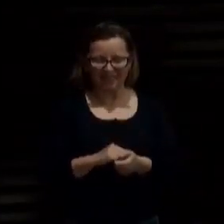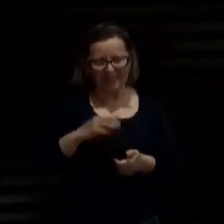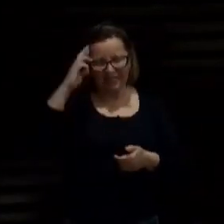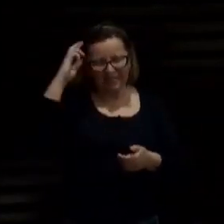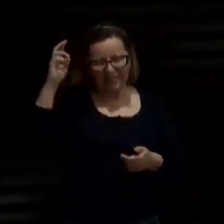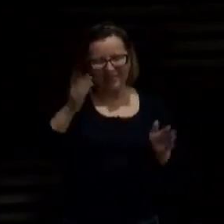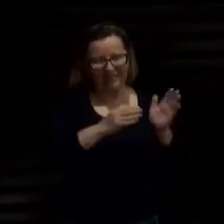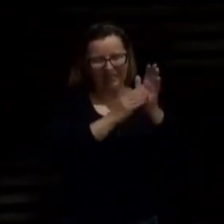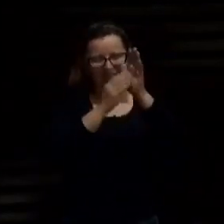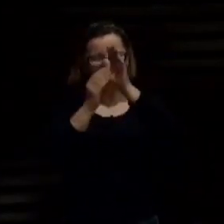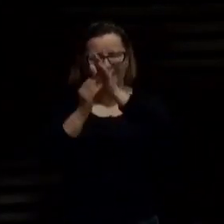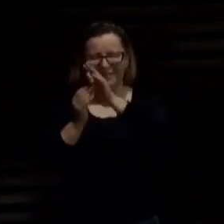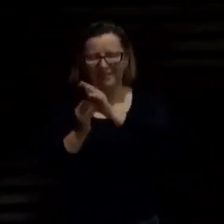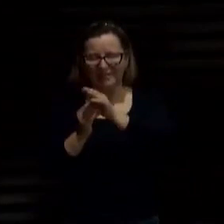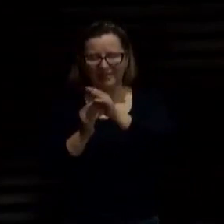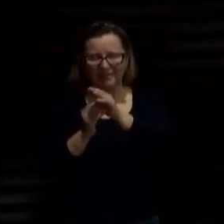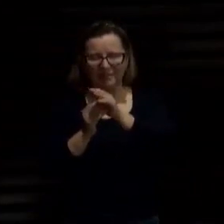Senhor, nós te louvamos, Senhor,